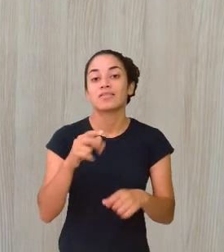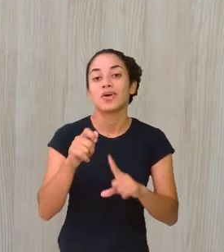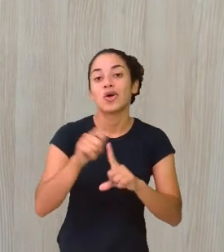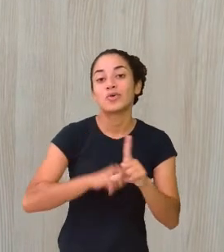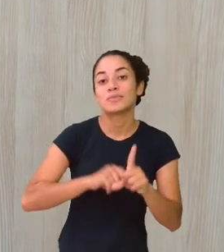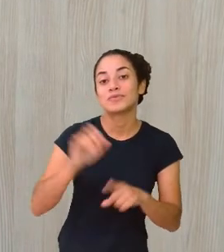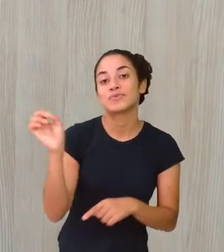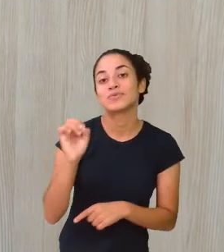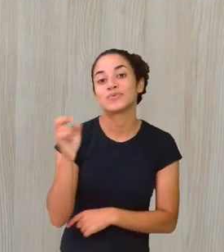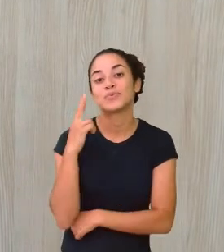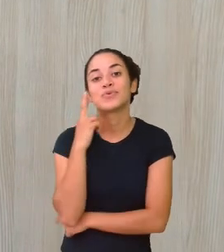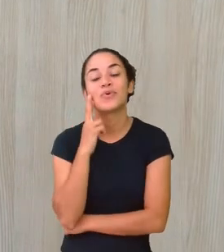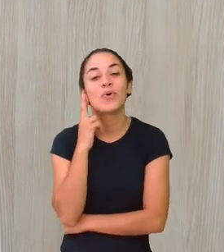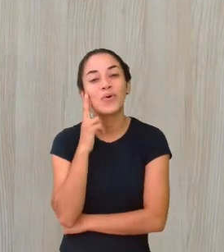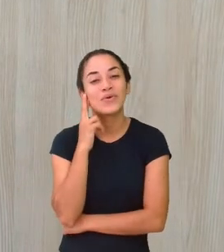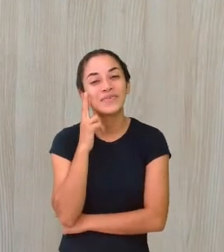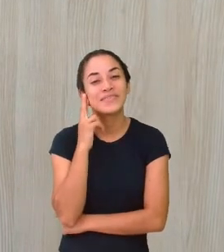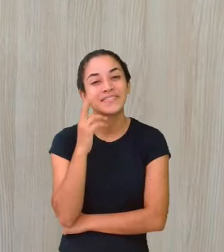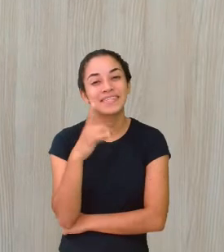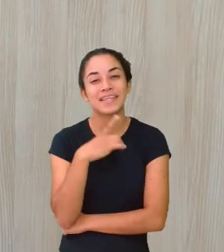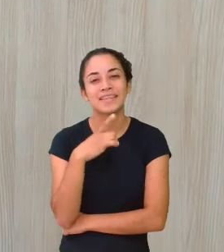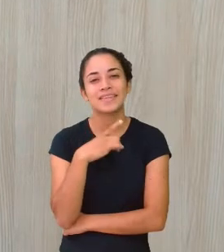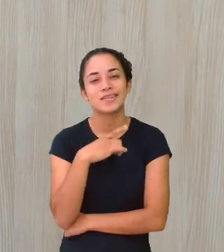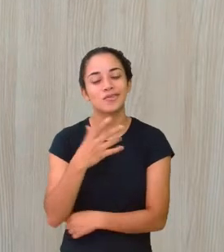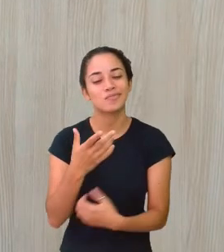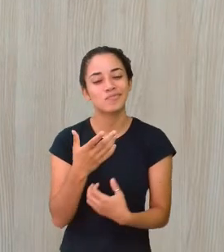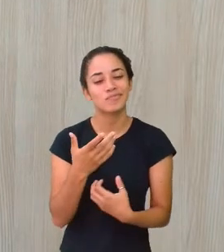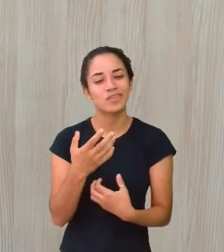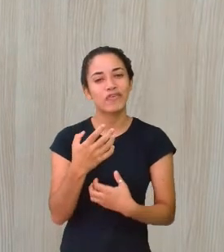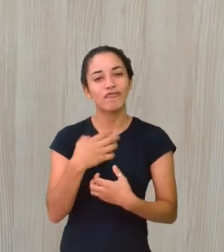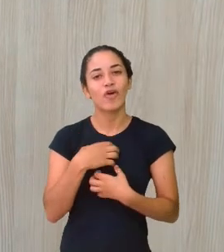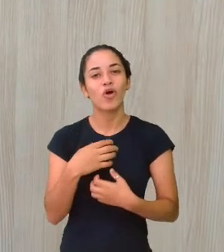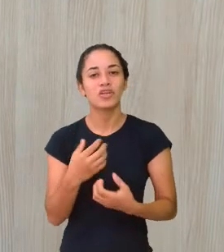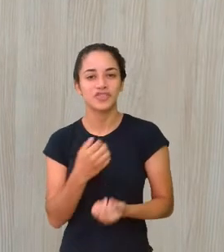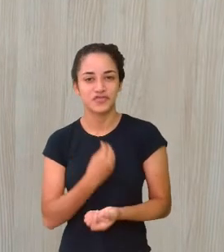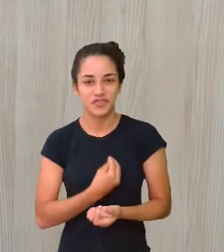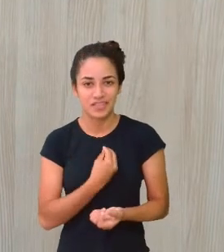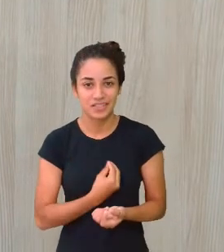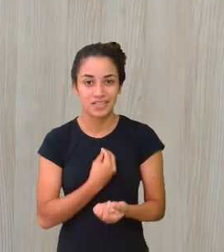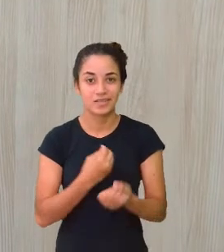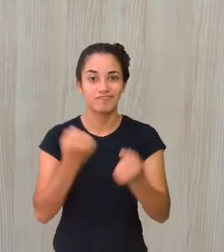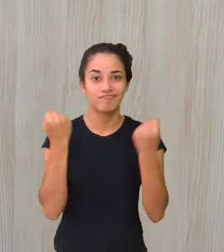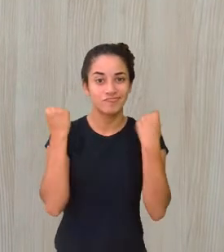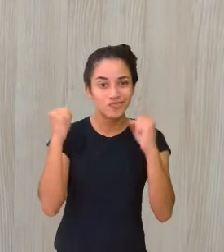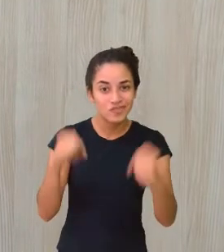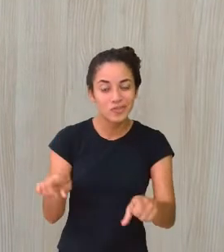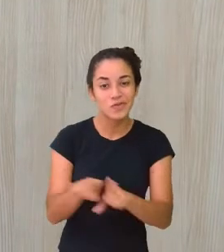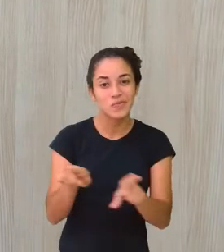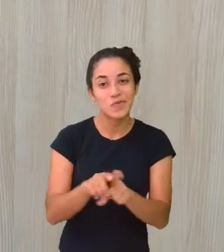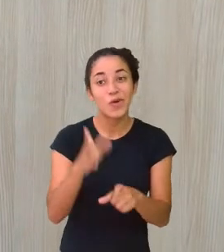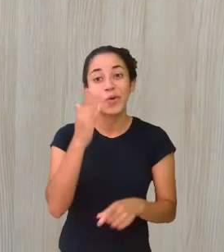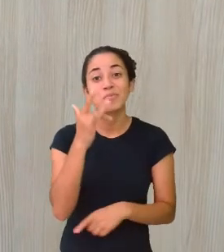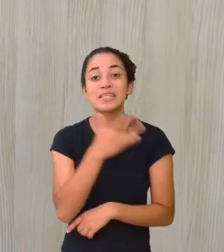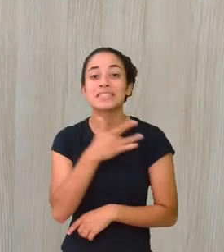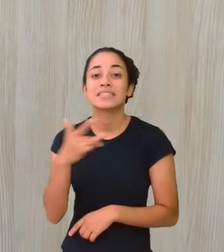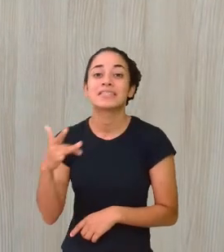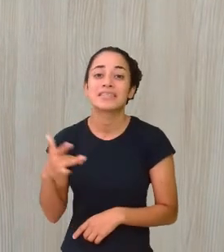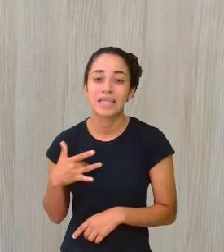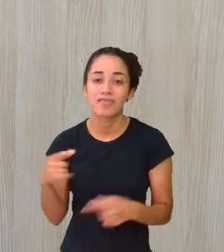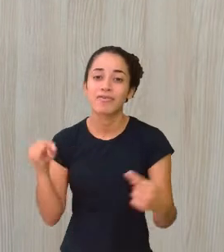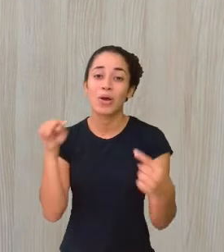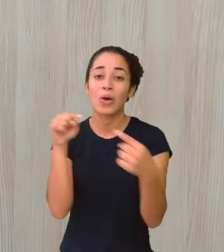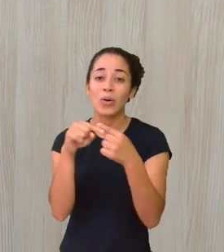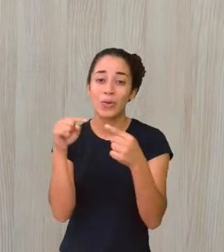a gente também tem uma questão do estilo de vida, exercício físico e alimentação saudável que está bem ligada